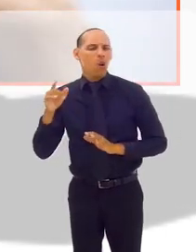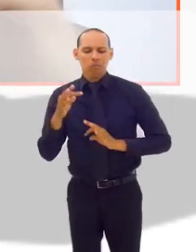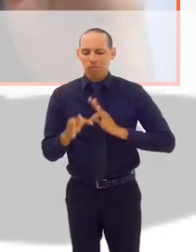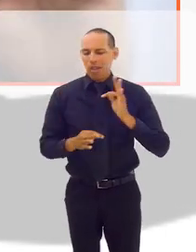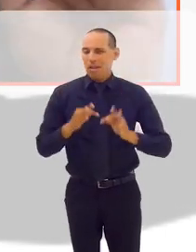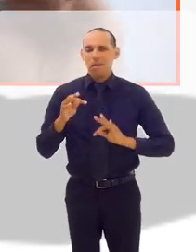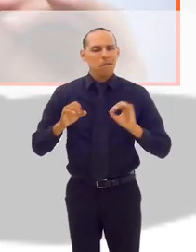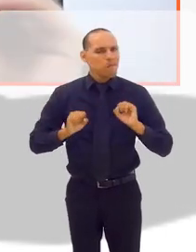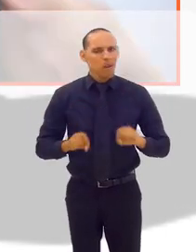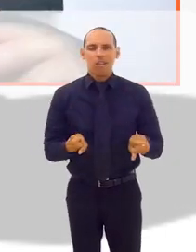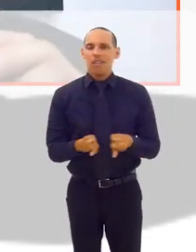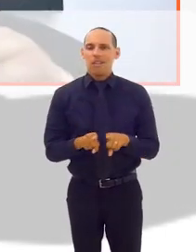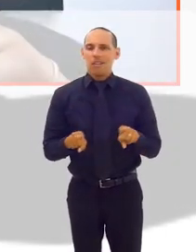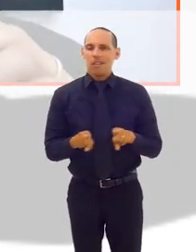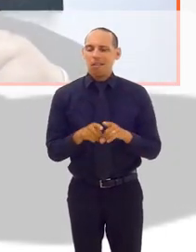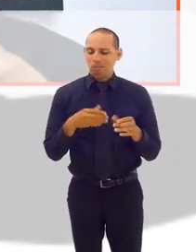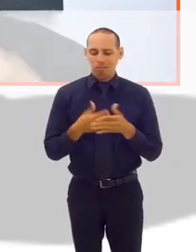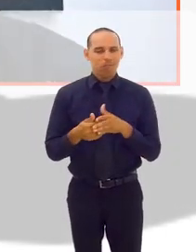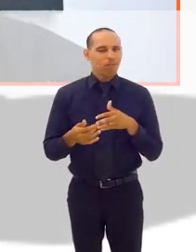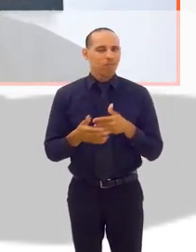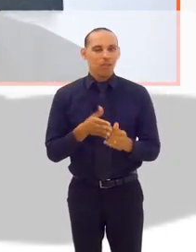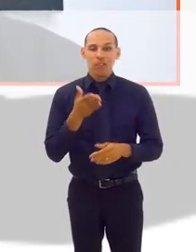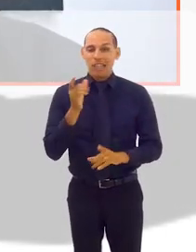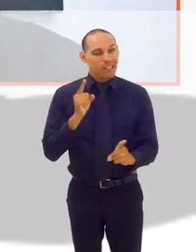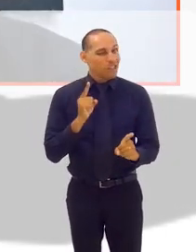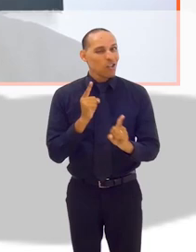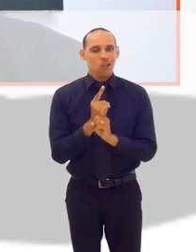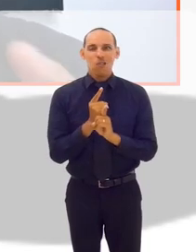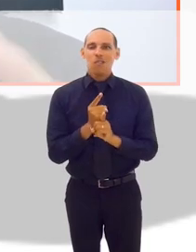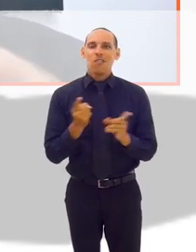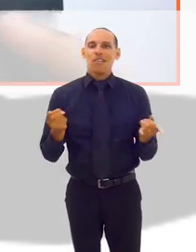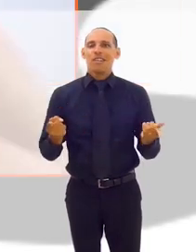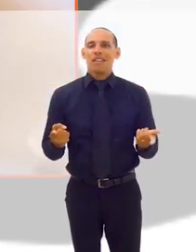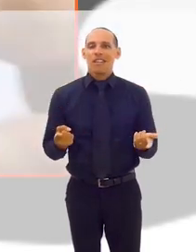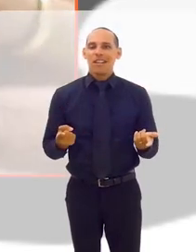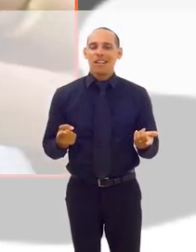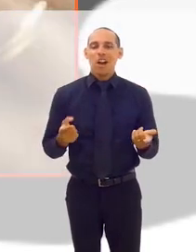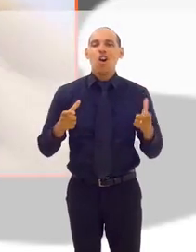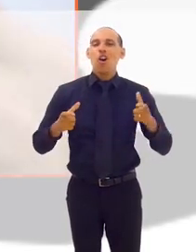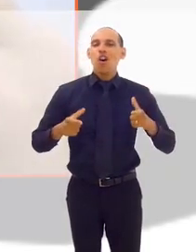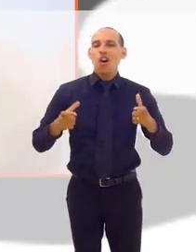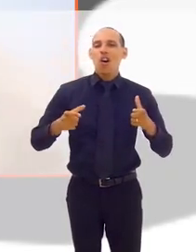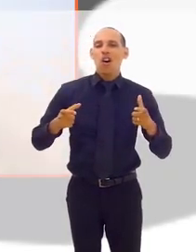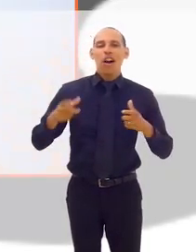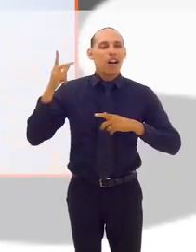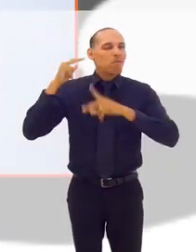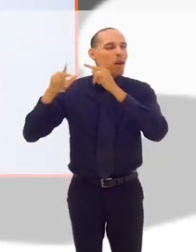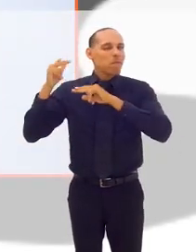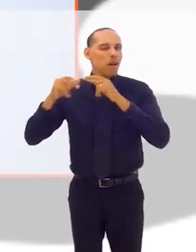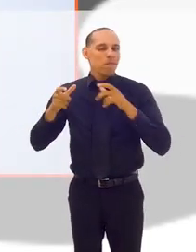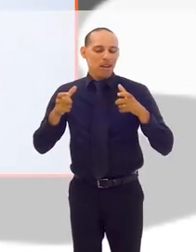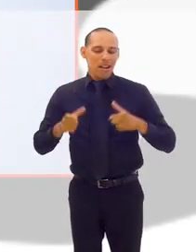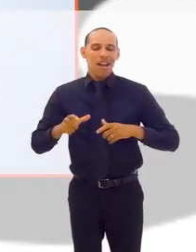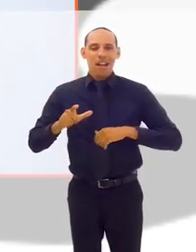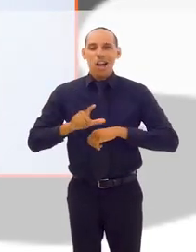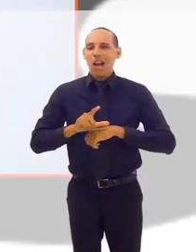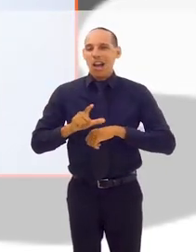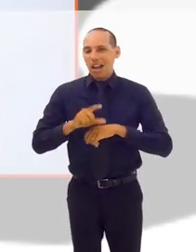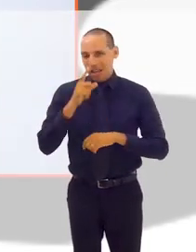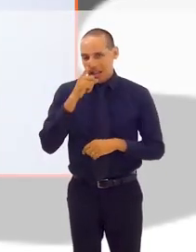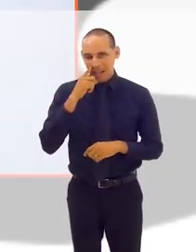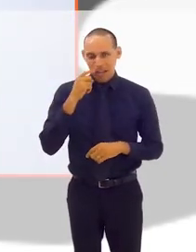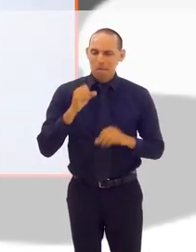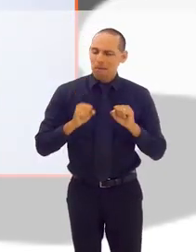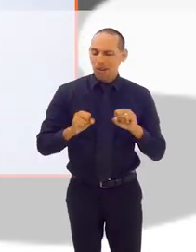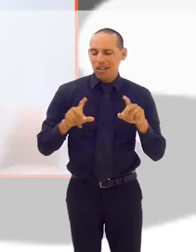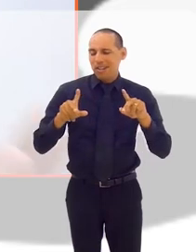melhores tratamentos possíveis que você encontraria nos melhores maisons, salões de beleza, você pode ter da